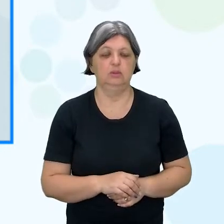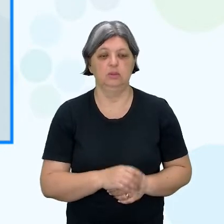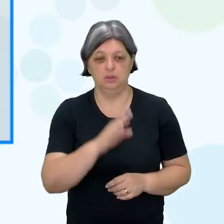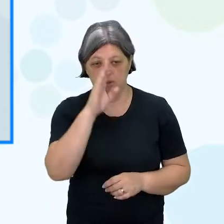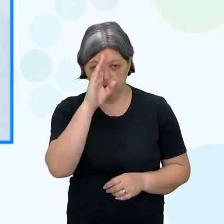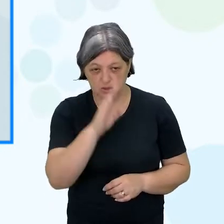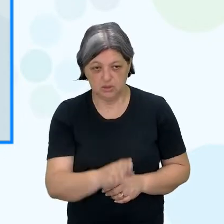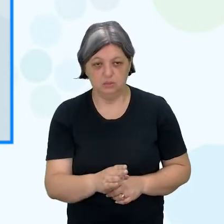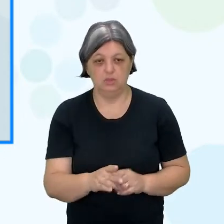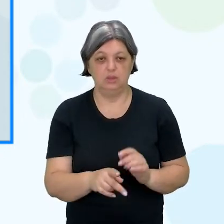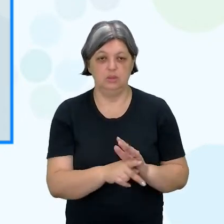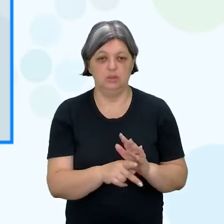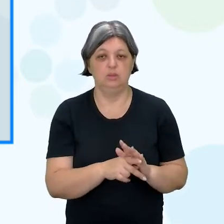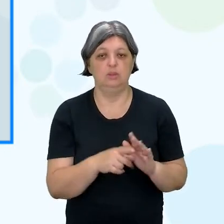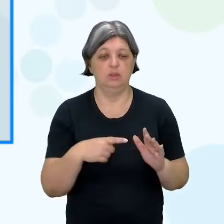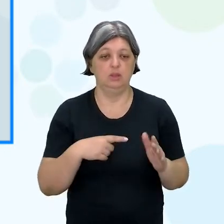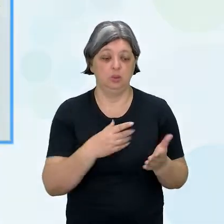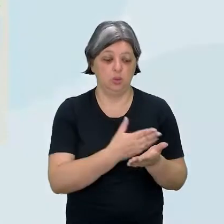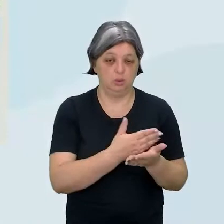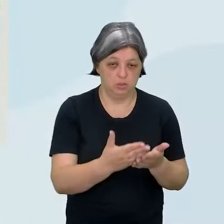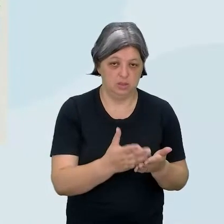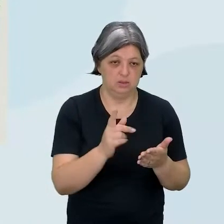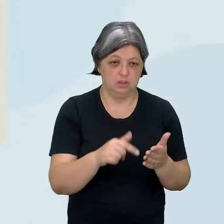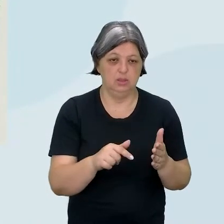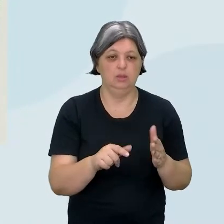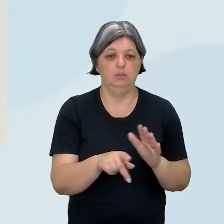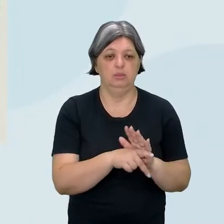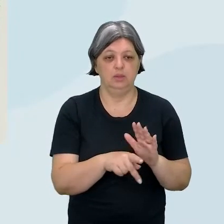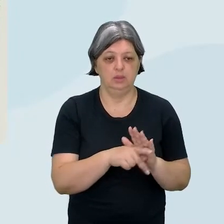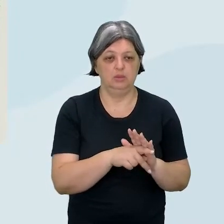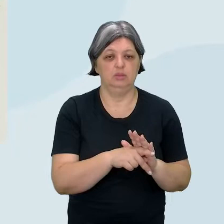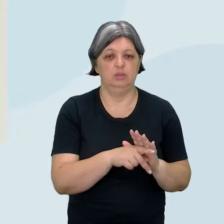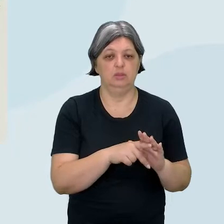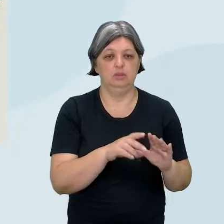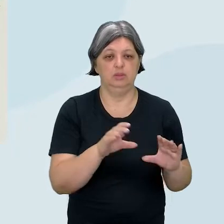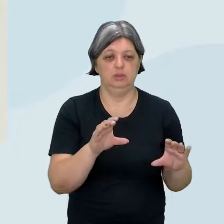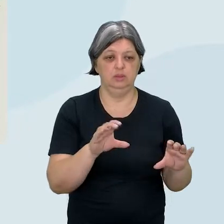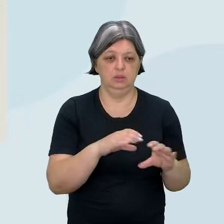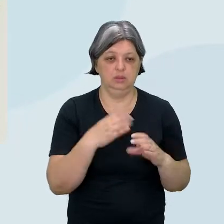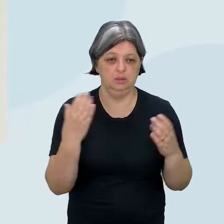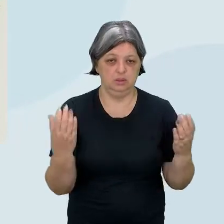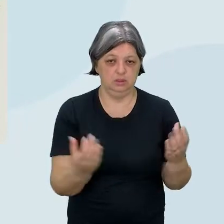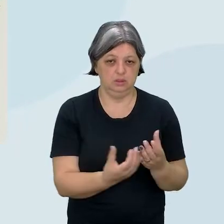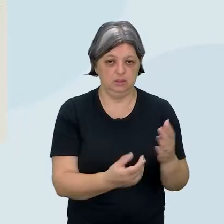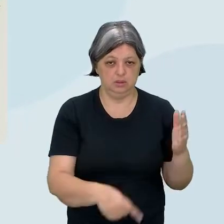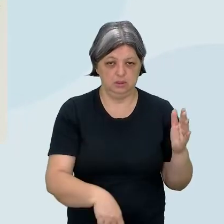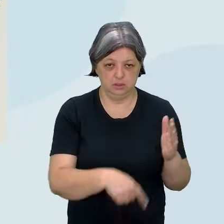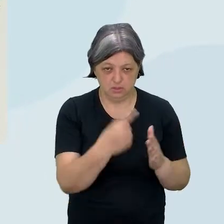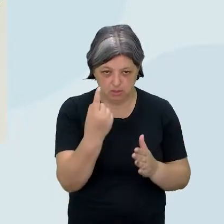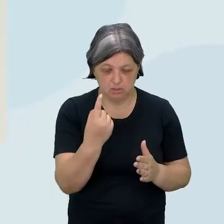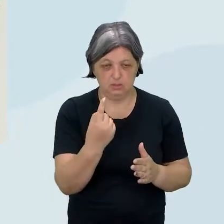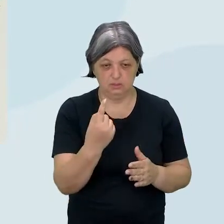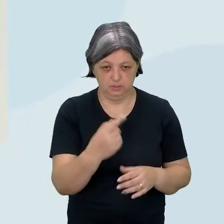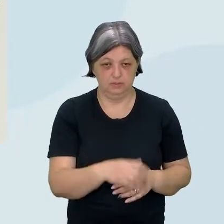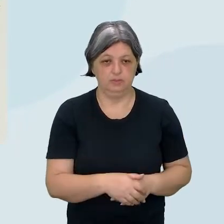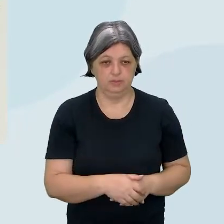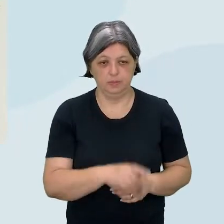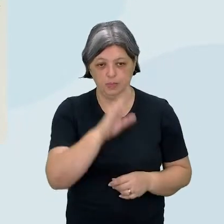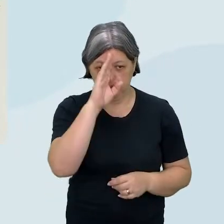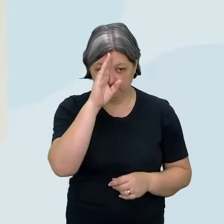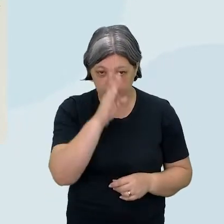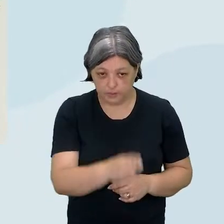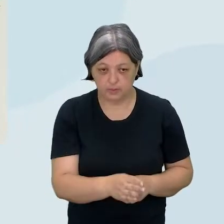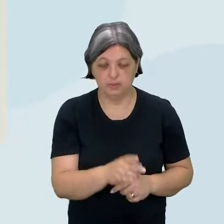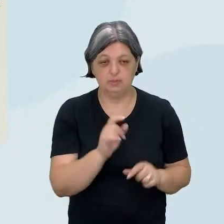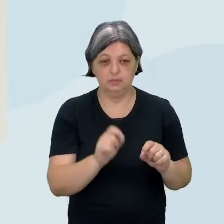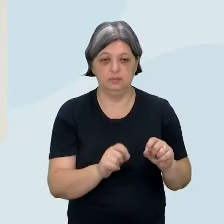fases, onde eu tenho o início, que é a comunidade pioneira. Logo em seguida, essa comunidade pioneira, ou seja, são os